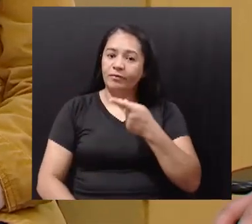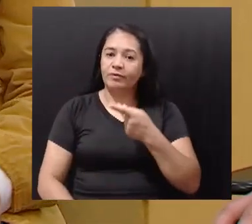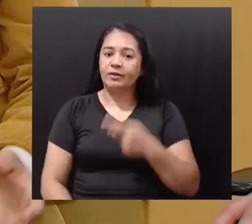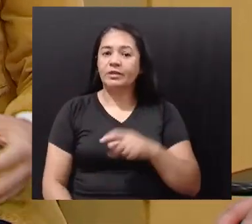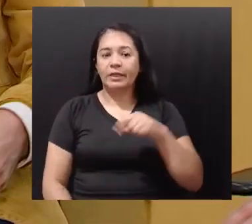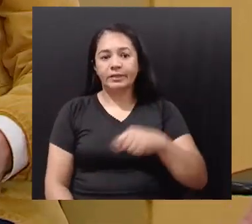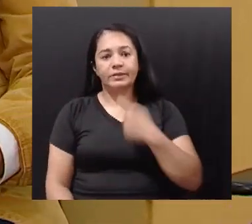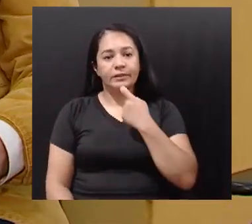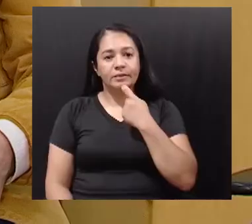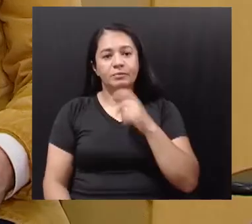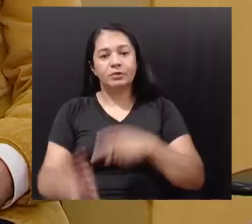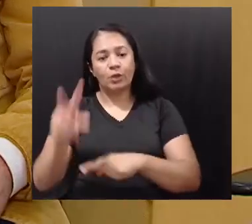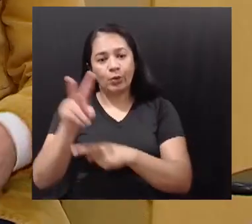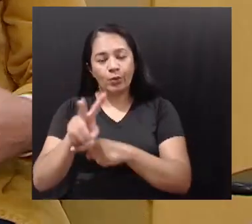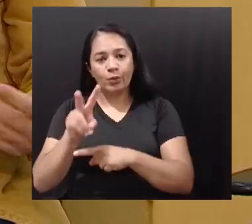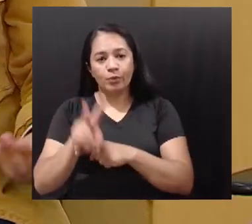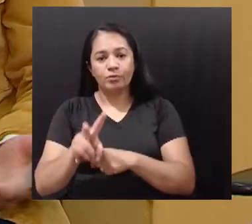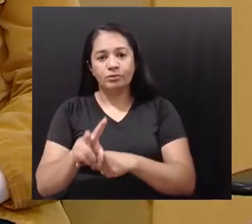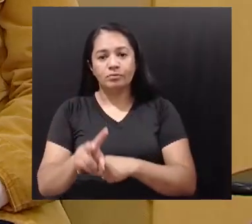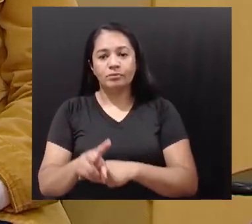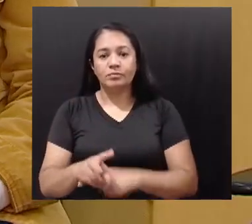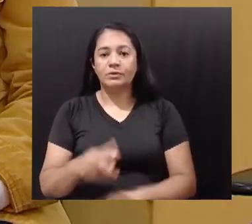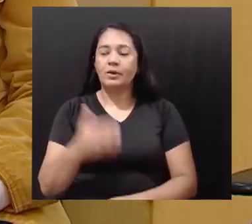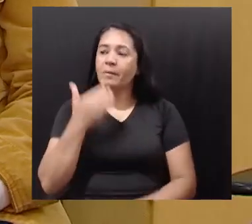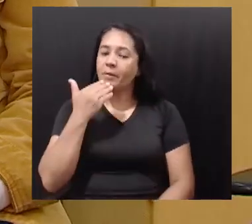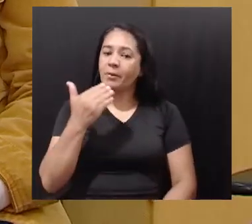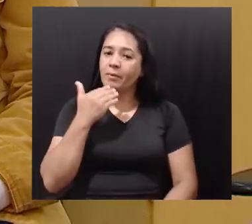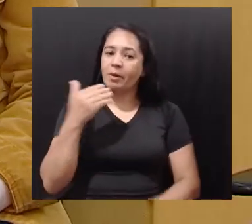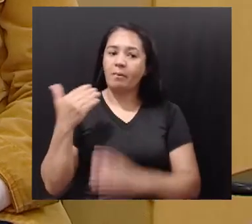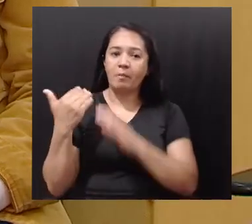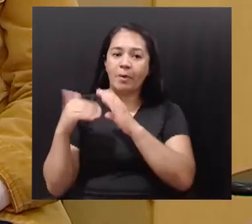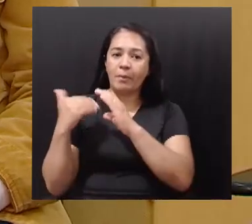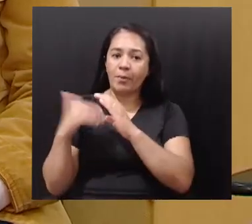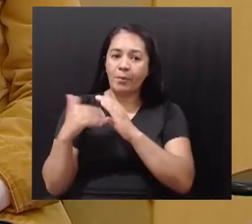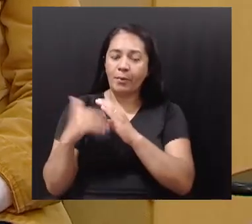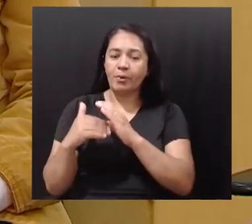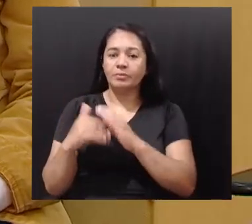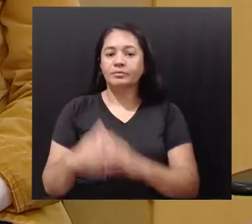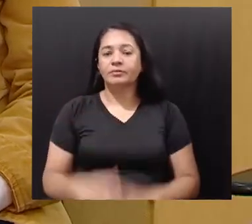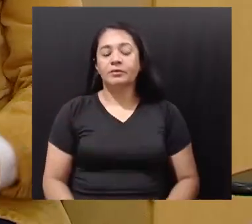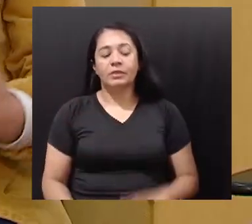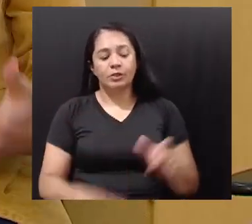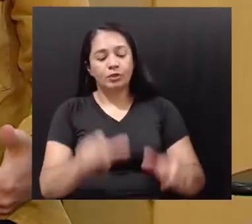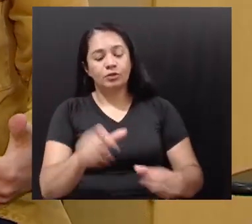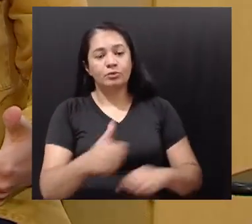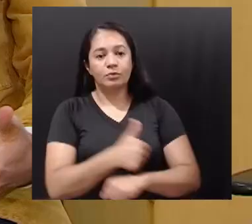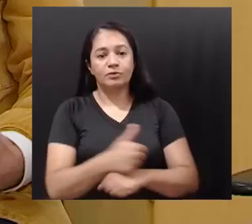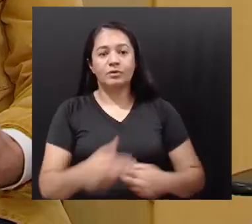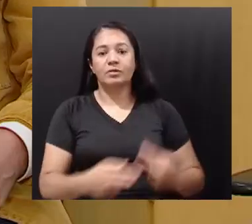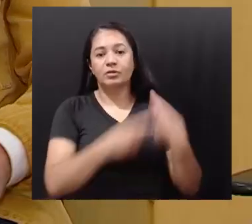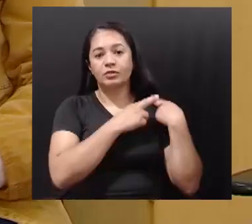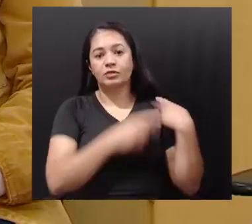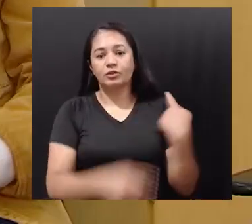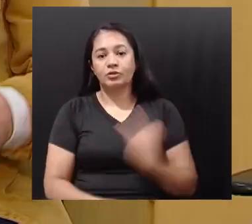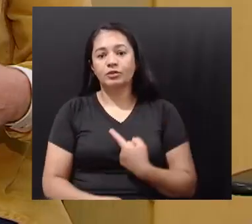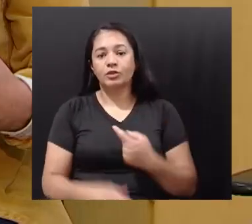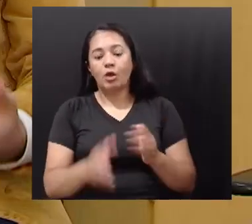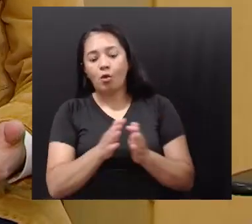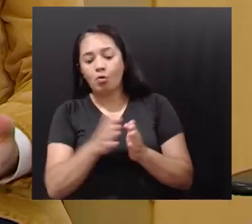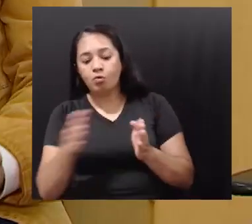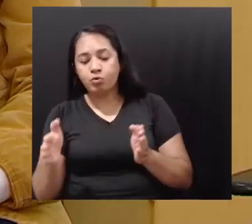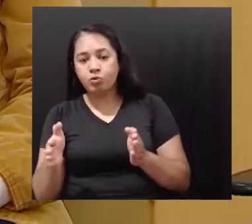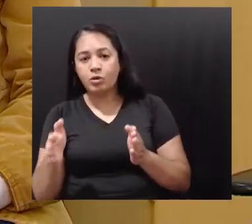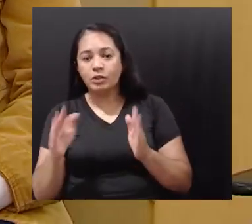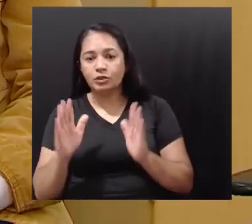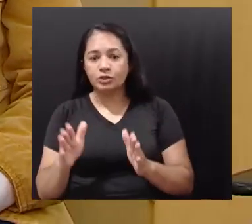cuida. Eles mandam as solicitações, os auditores que são responsáveis, e com os prazos fixados, né? Aí a gente